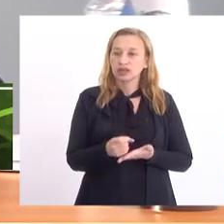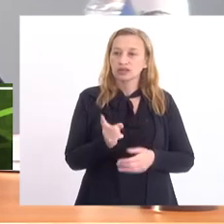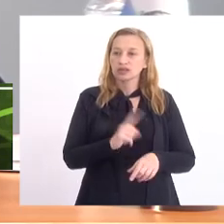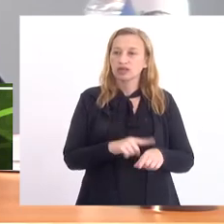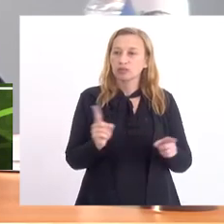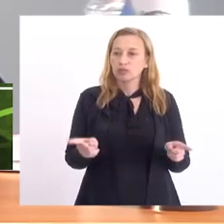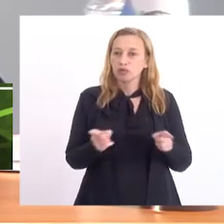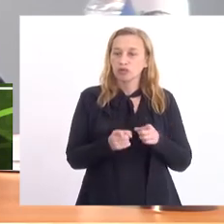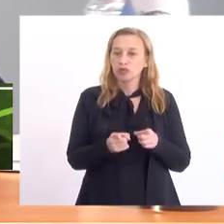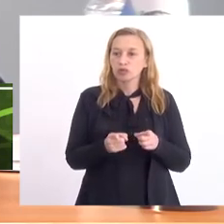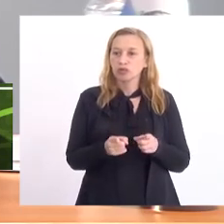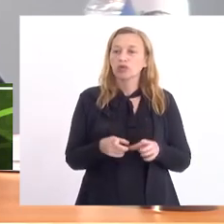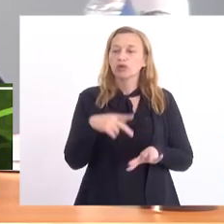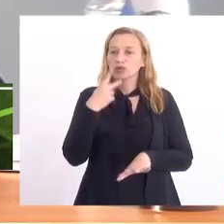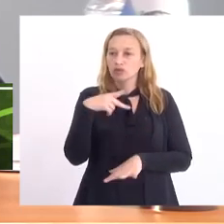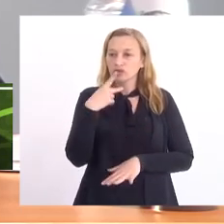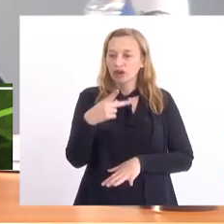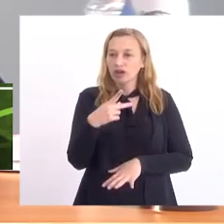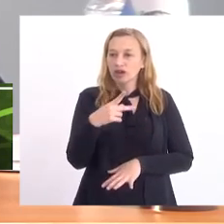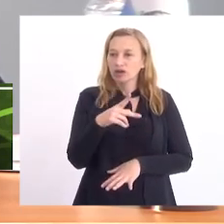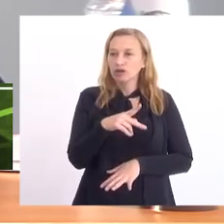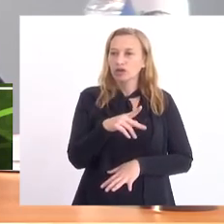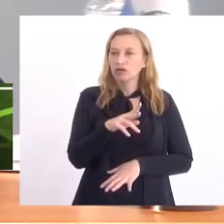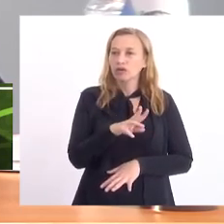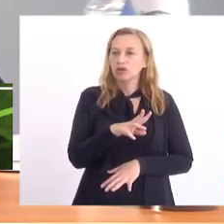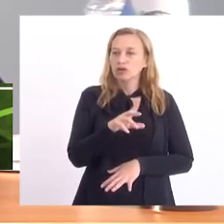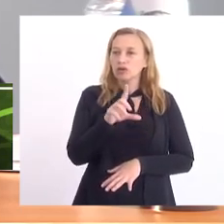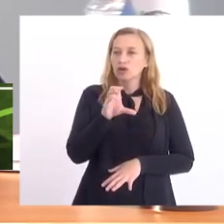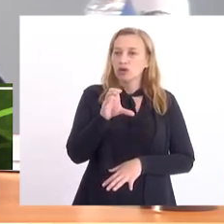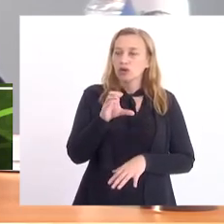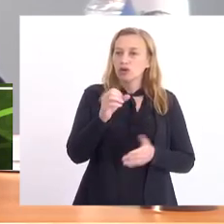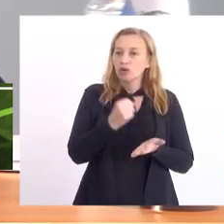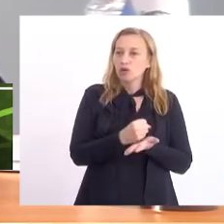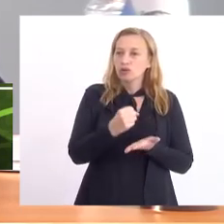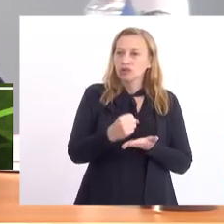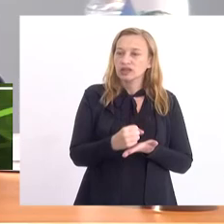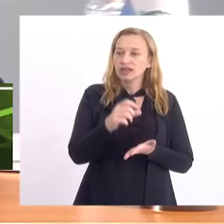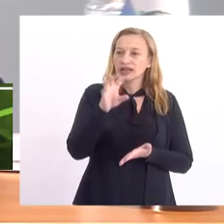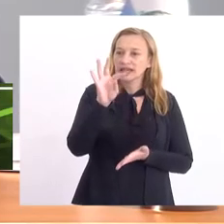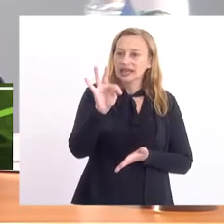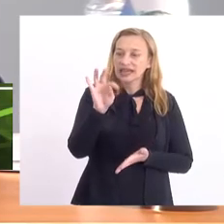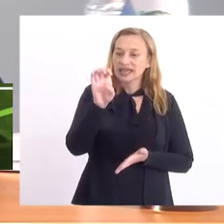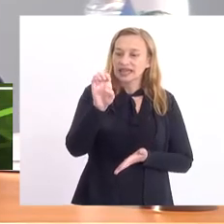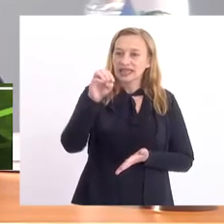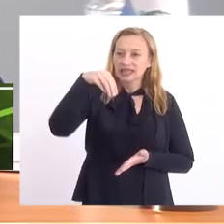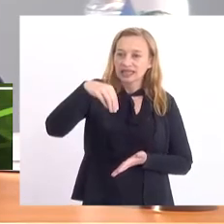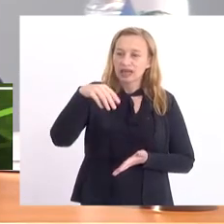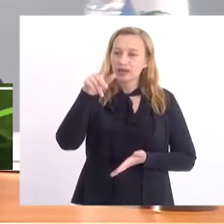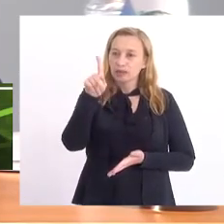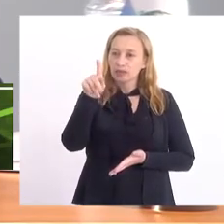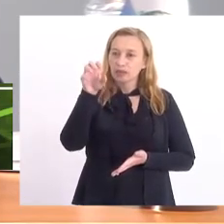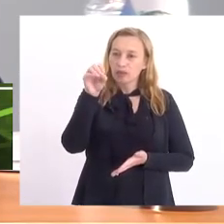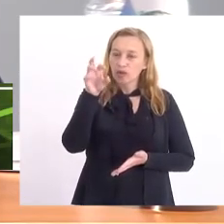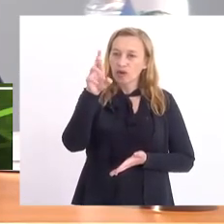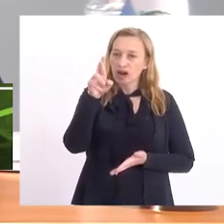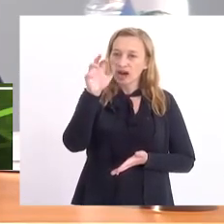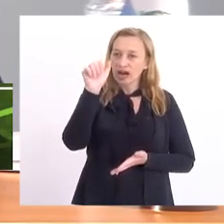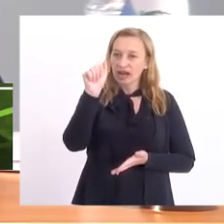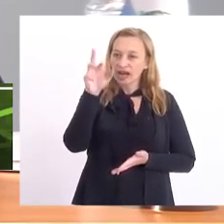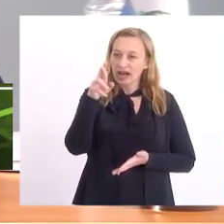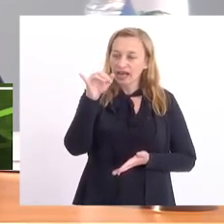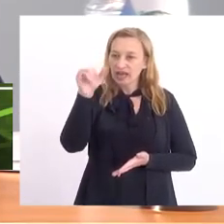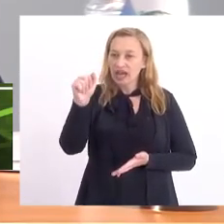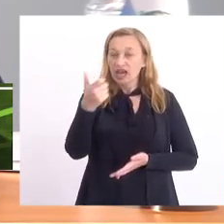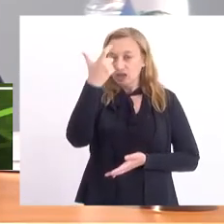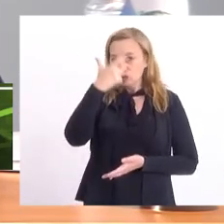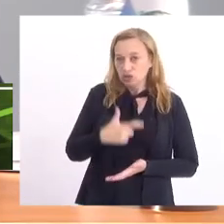temporária. Como diz bem o nome, né, é contratação temporária, né? Eu sou servidor público, como todos os senhores